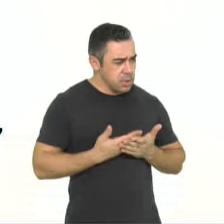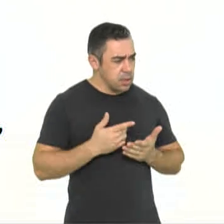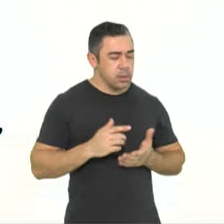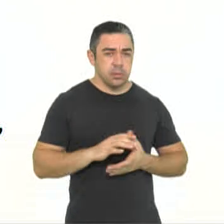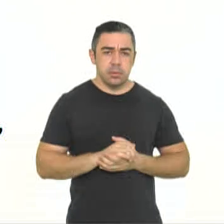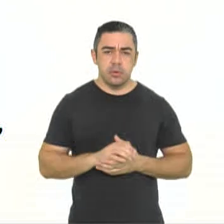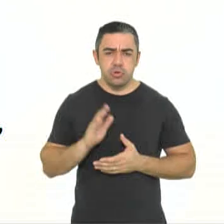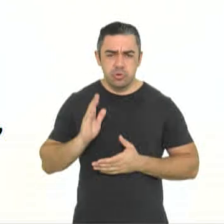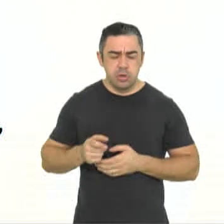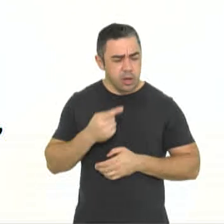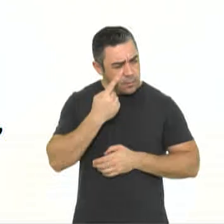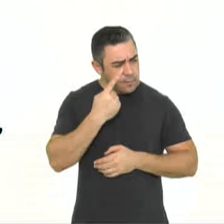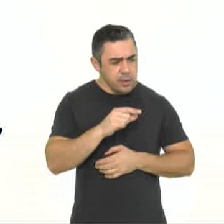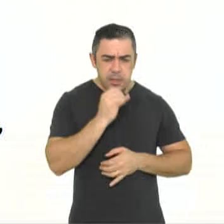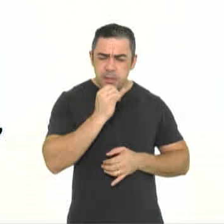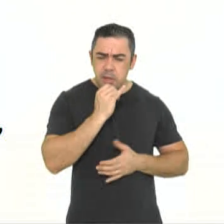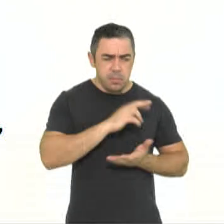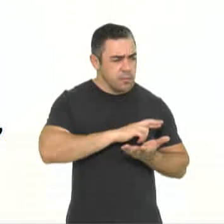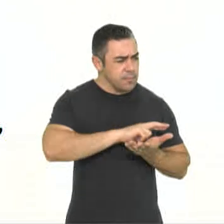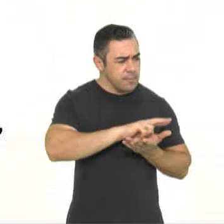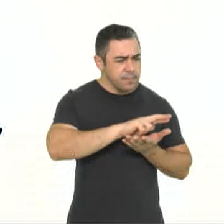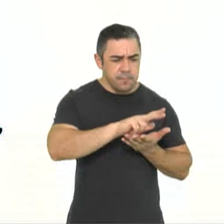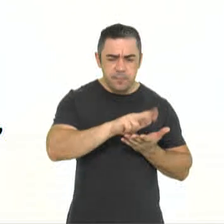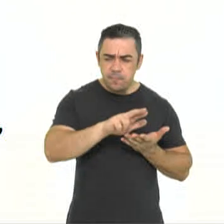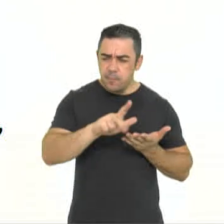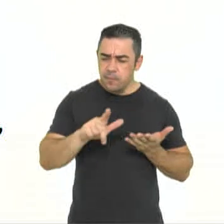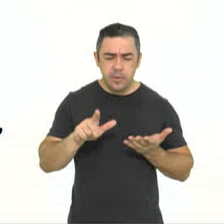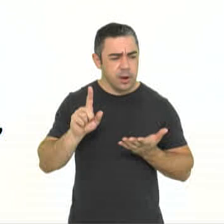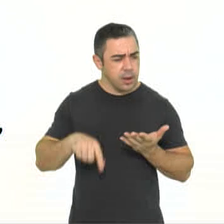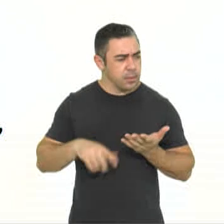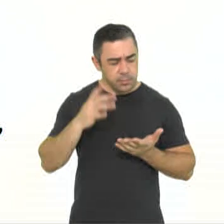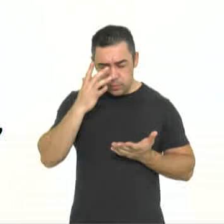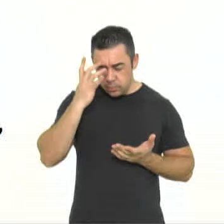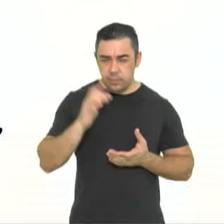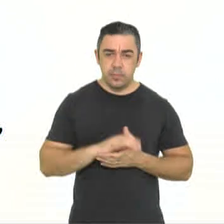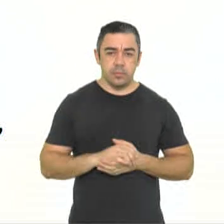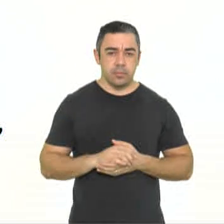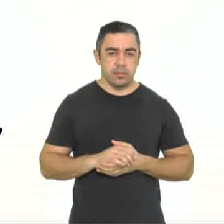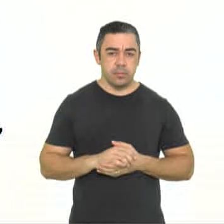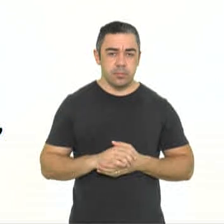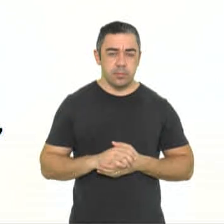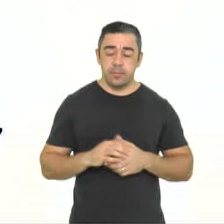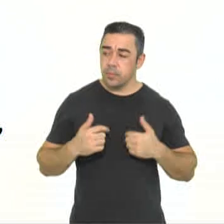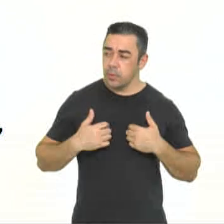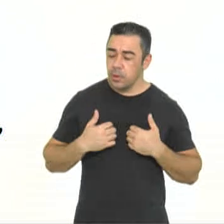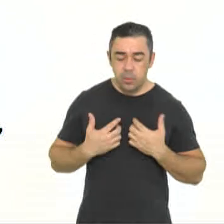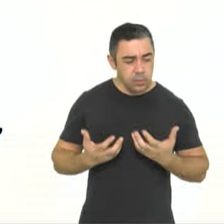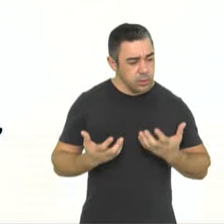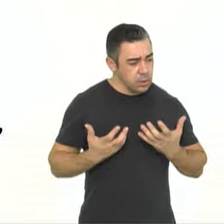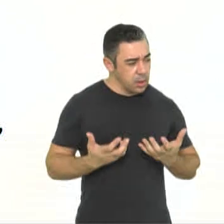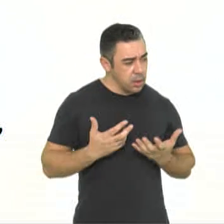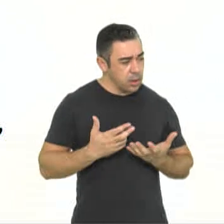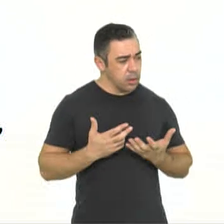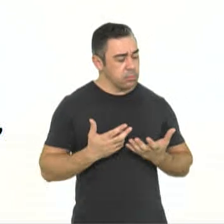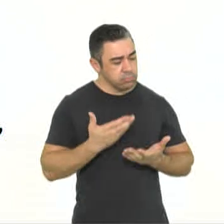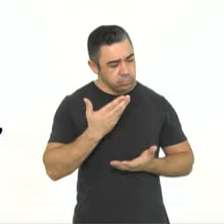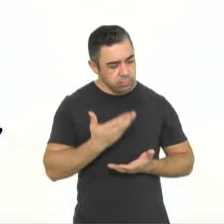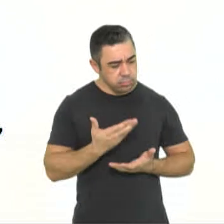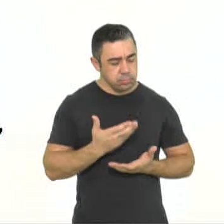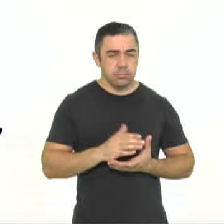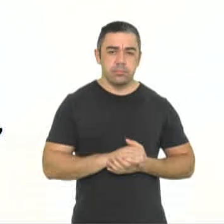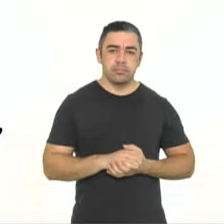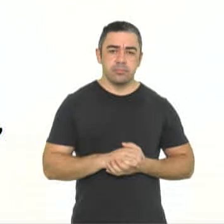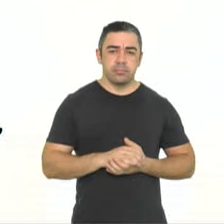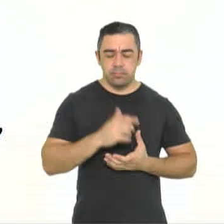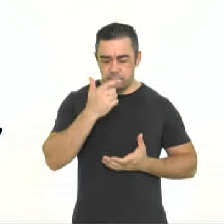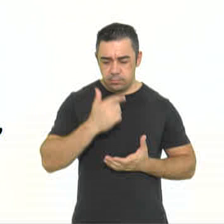Tem-se visto exemplos e exemplos muito fecundos? O que eu quero, meu caro senhor? Castelo, adiantei